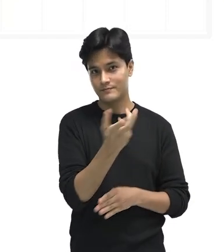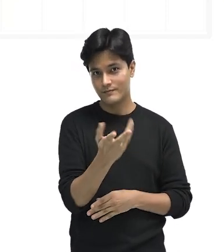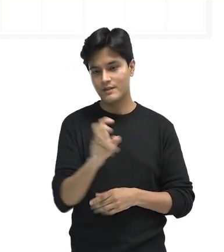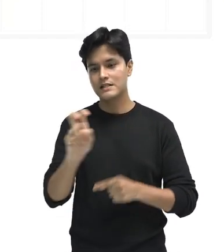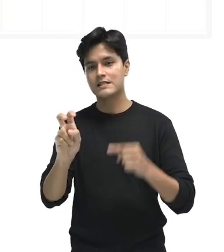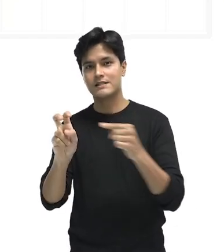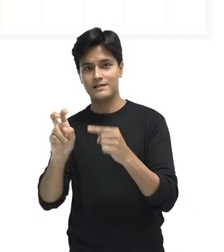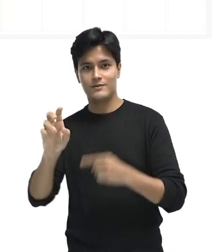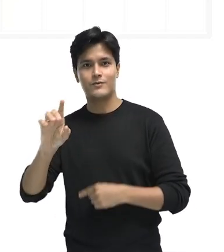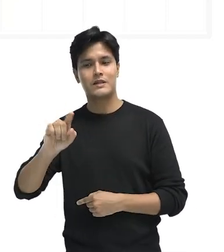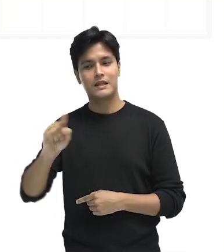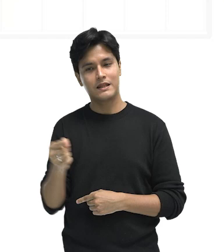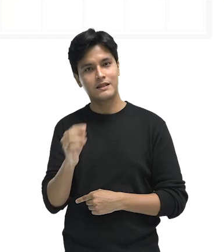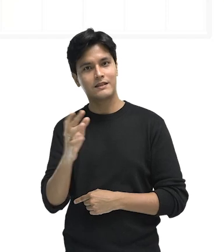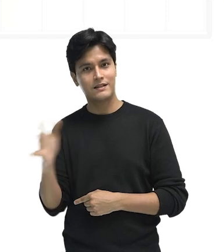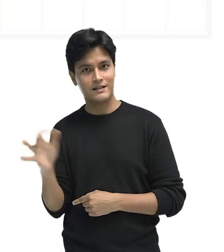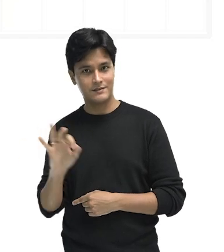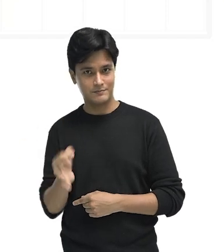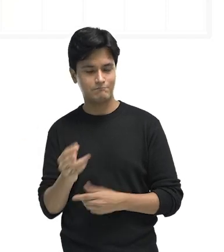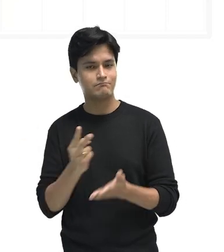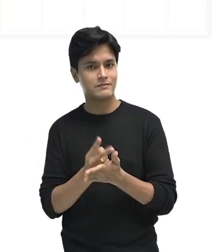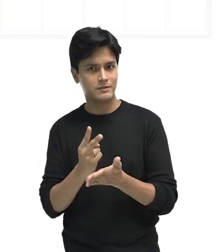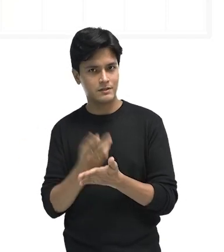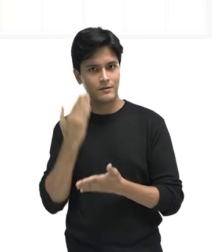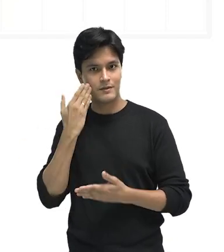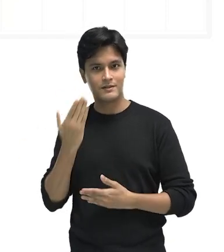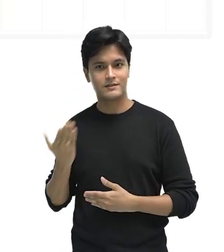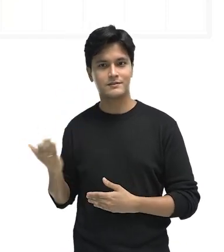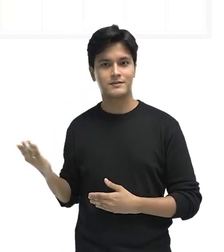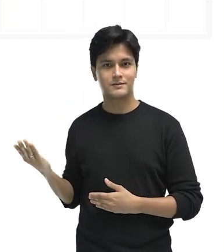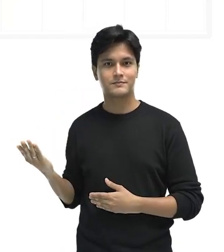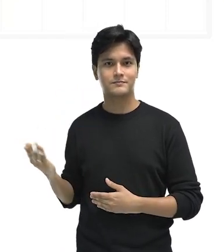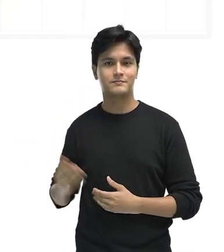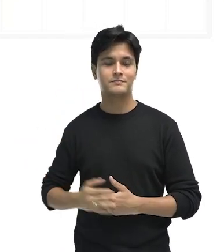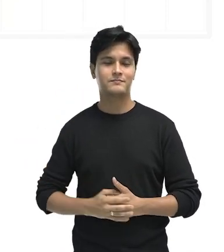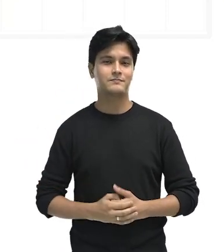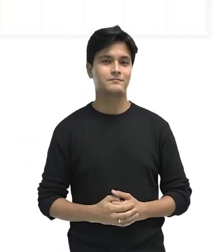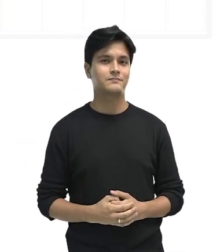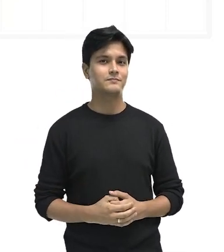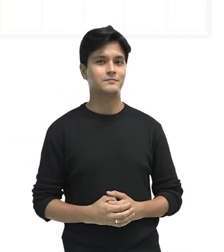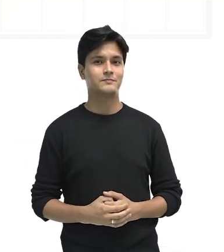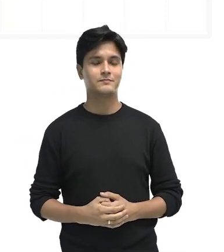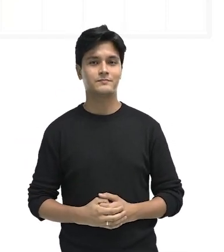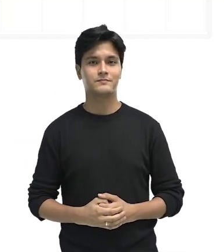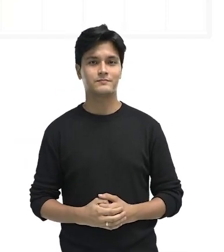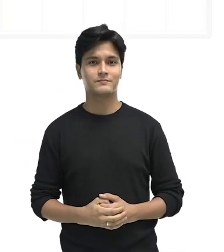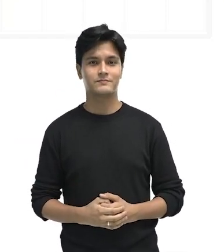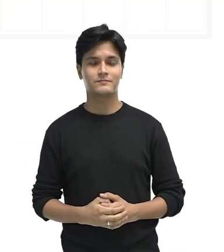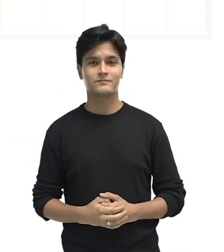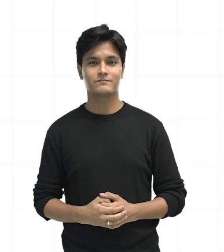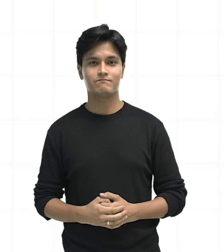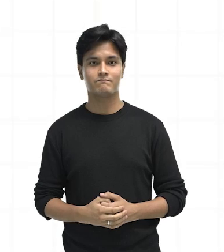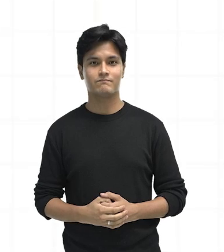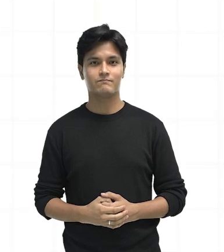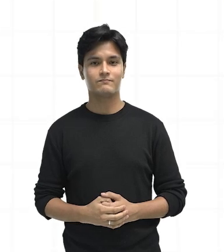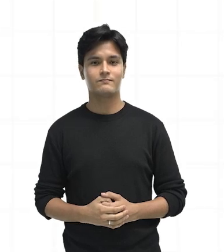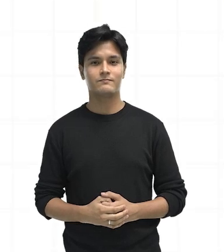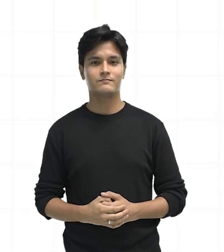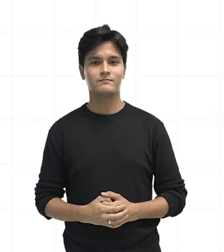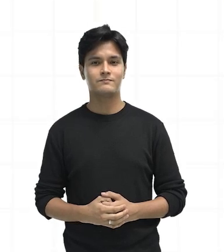décimos, tá bom? Sempre dessa forma nós iremos fazer a leitura. Vamos